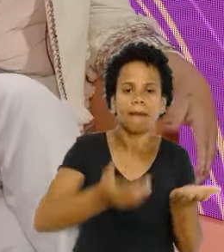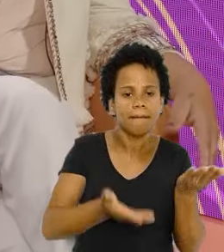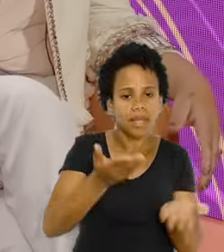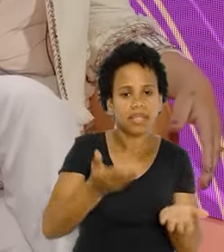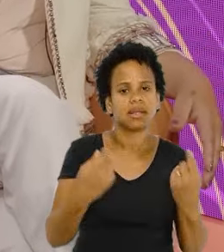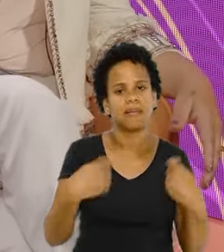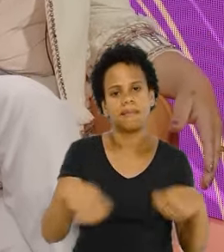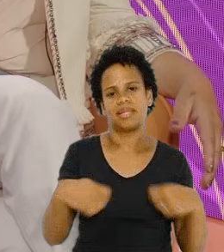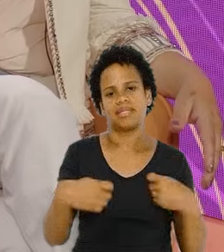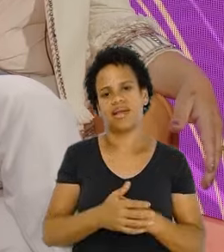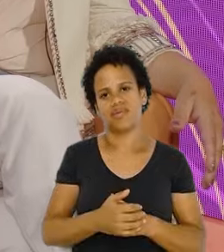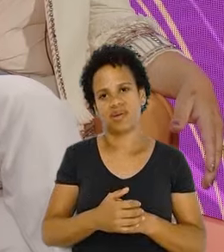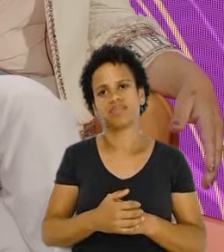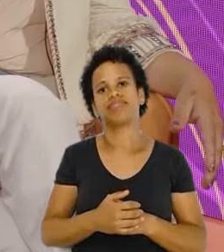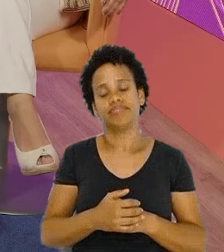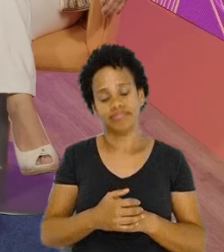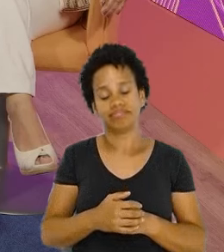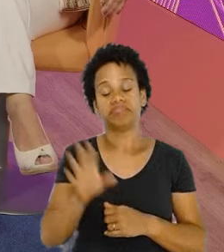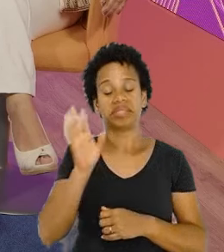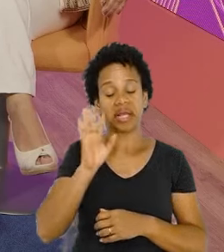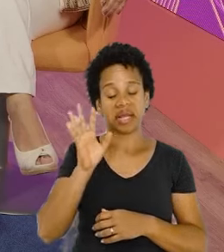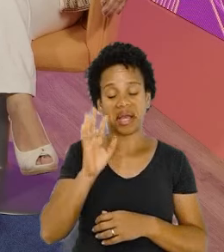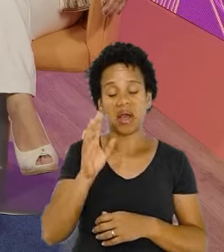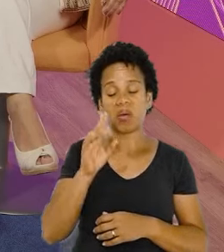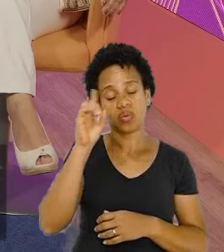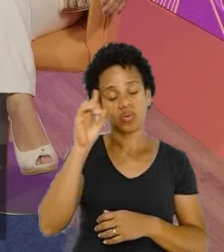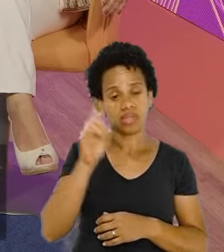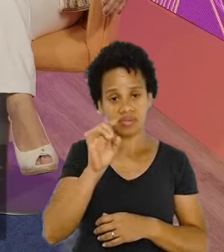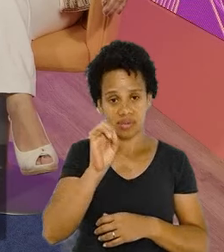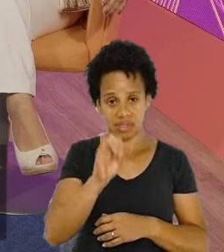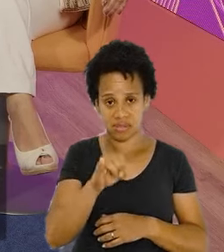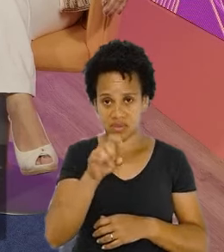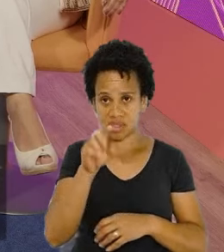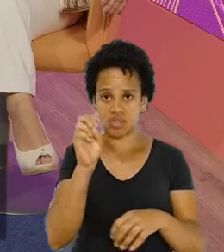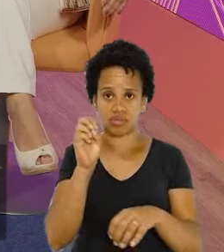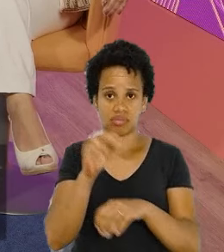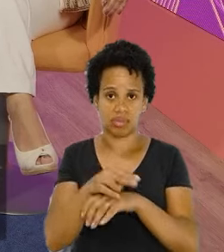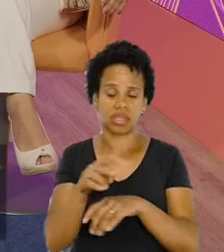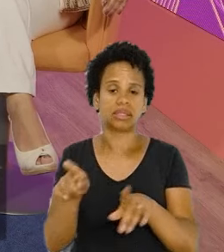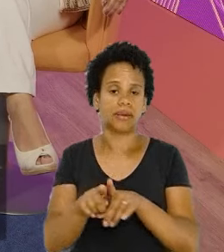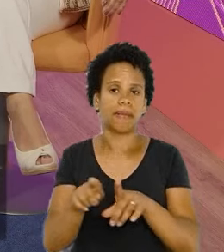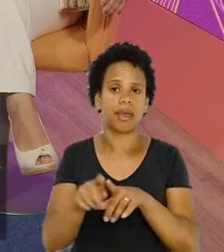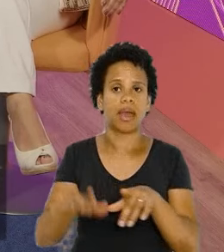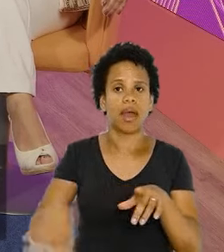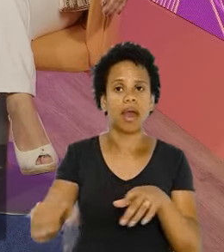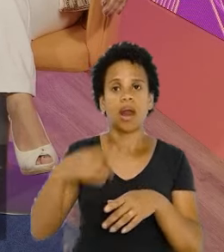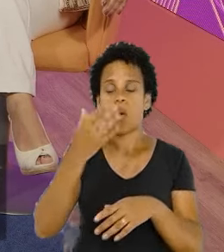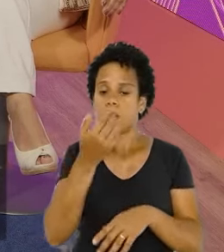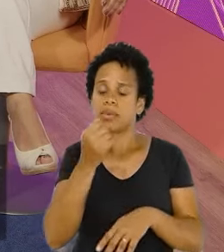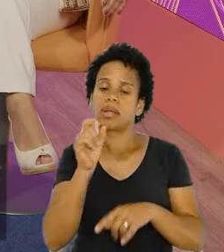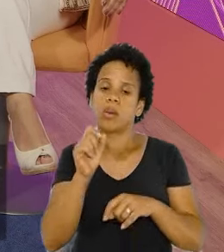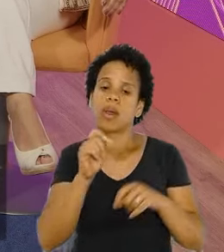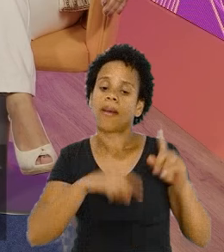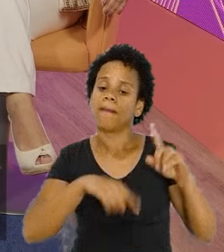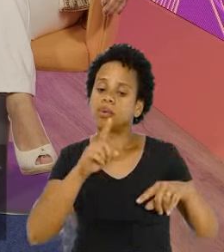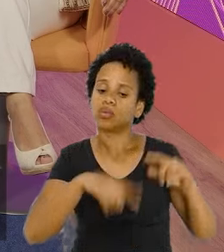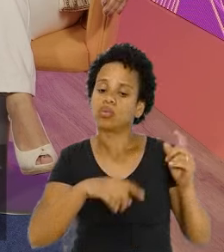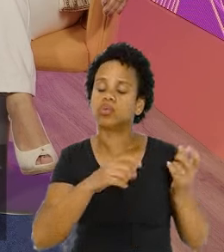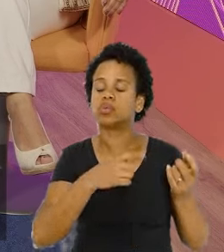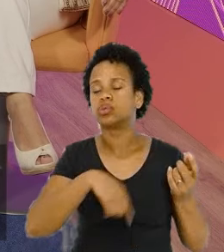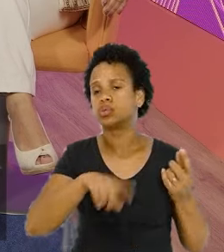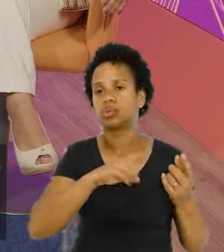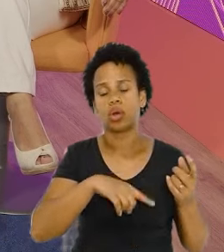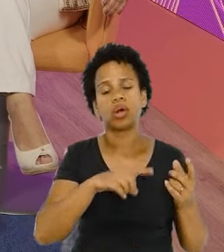isso porque esse produto não sei se vocês já tiveram acesso né que vocês também são da área de alimentos que é os produtos que a gente